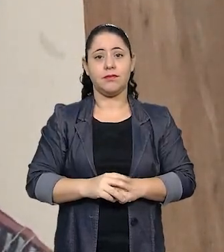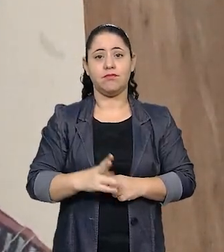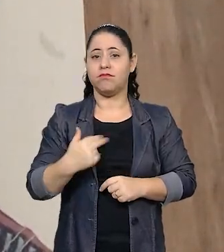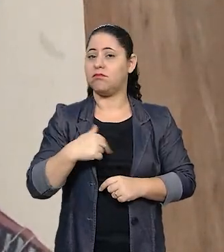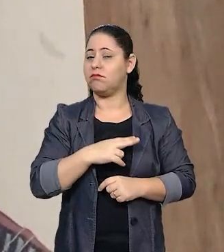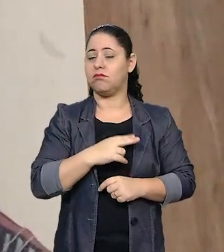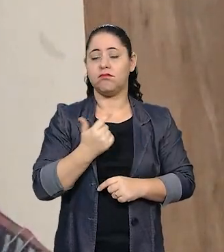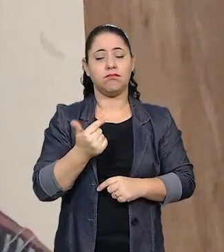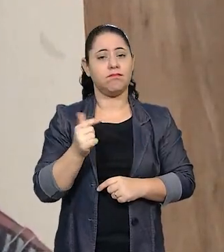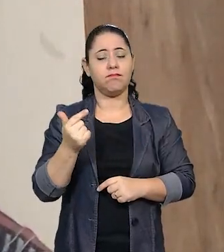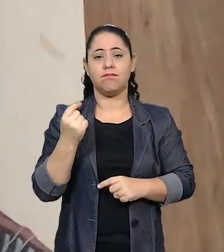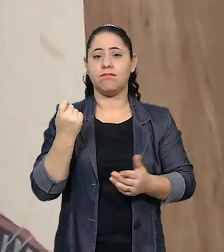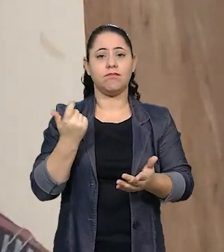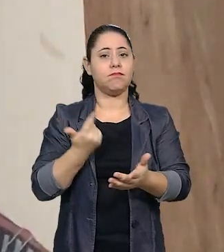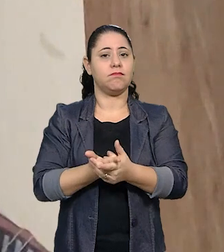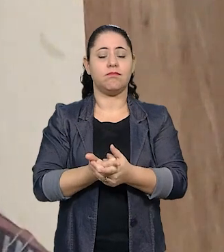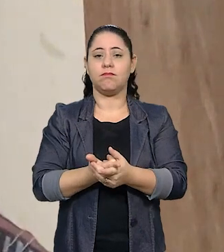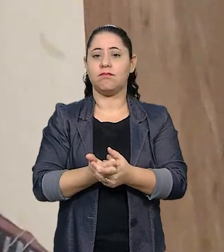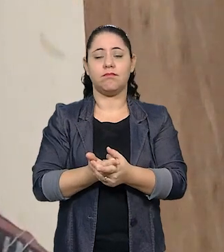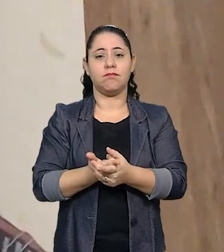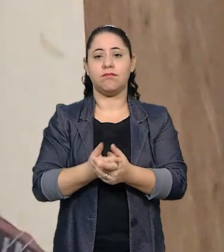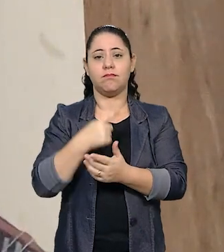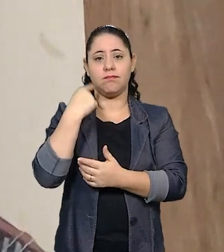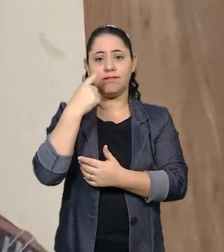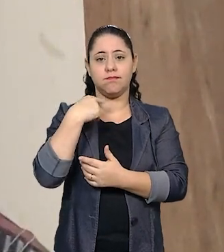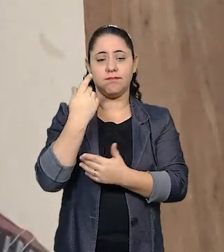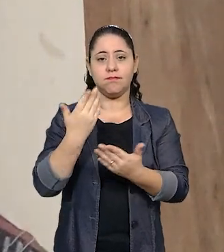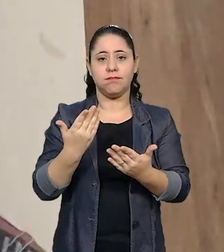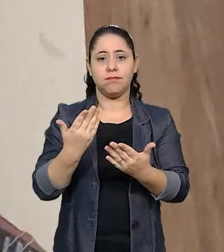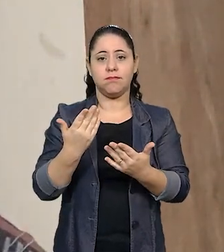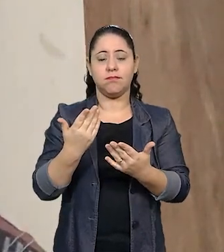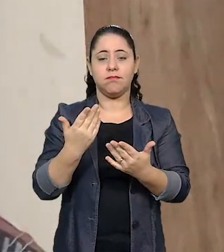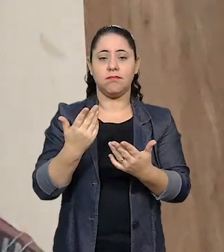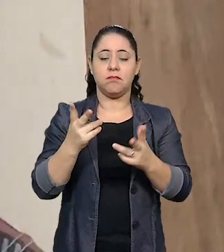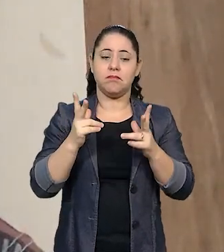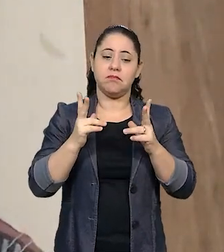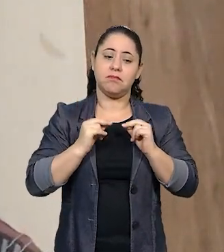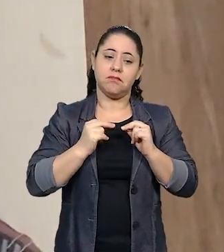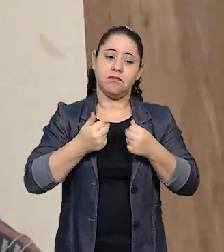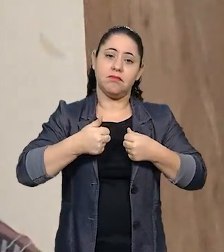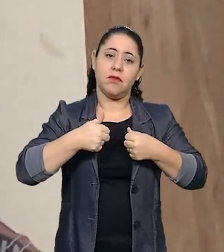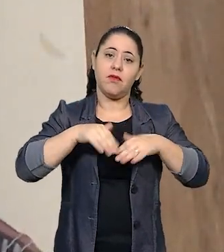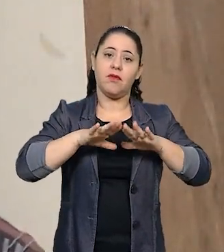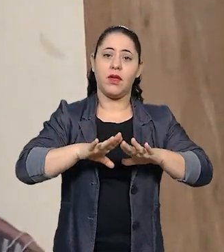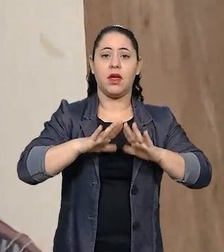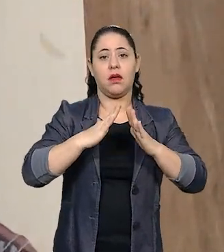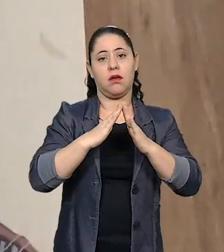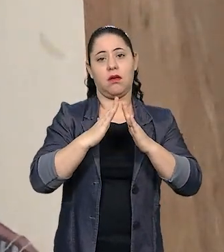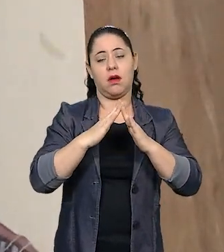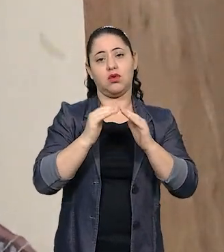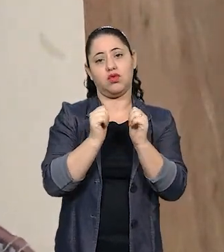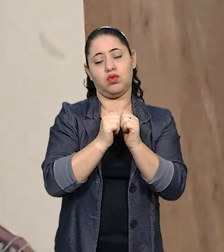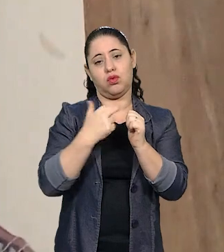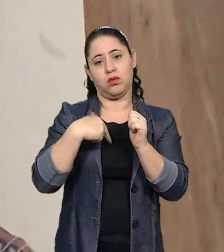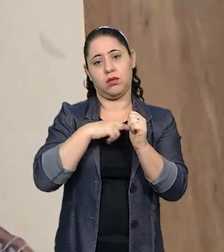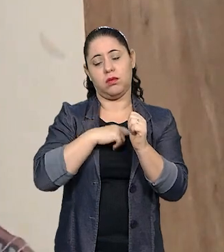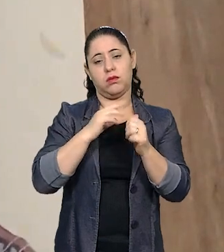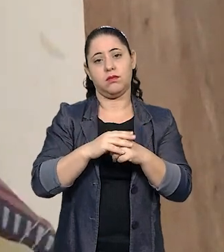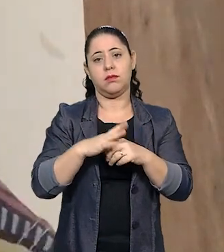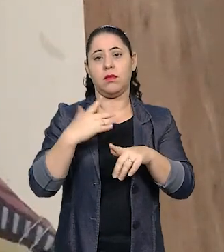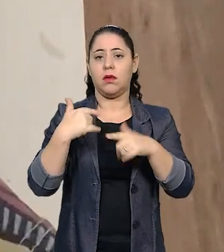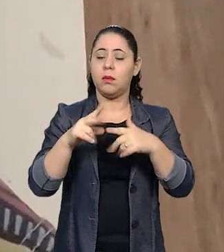Lara entrar na escolinha. Só que A gente não teve condição esse ano de